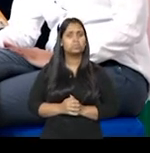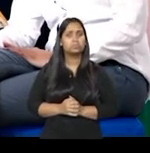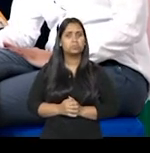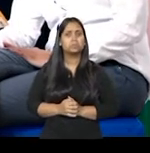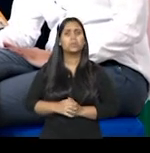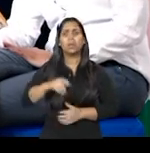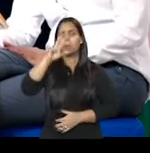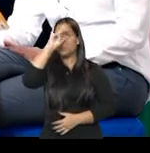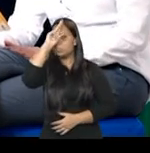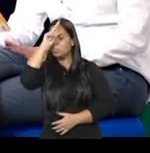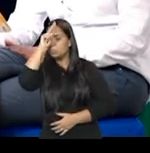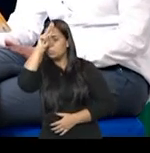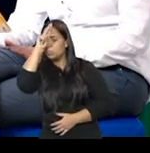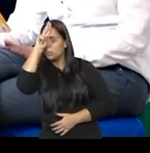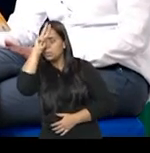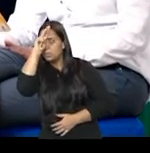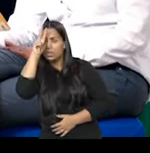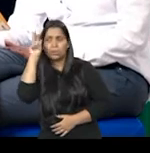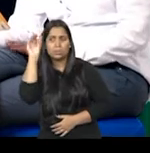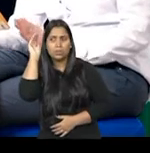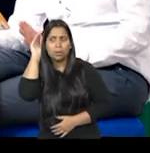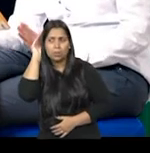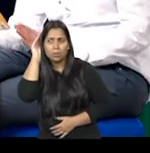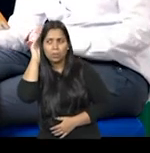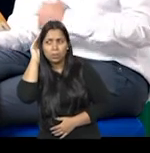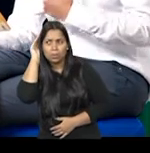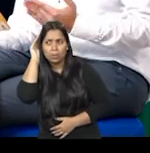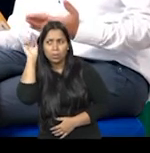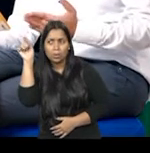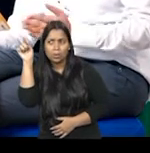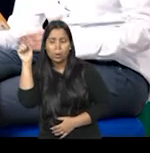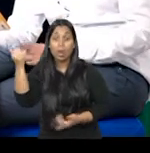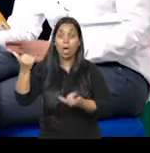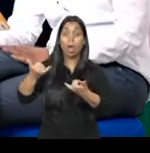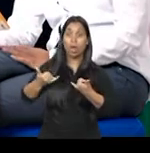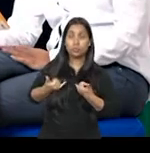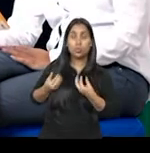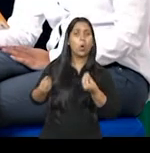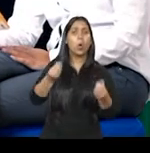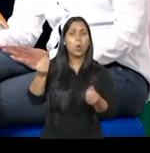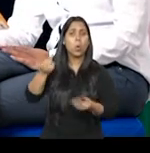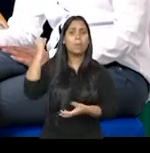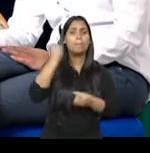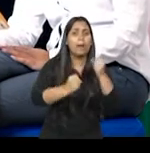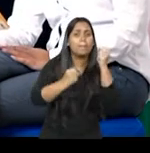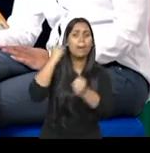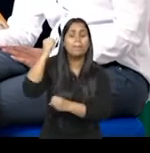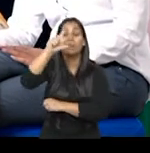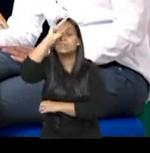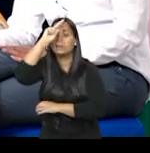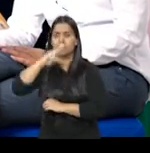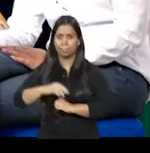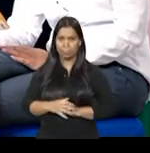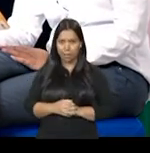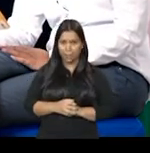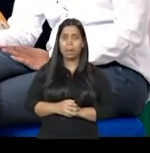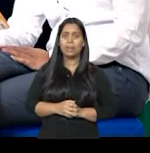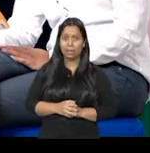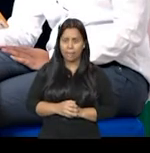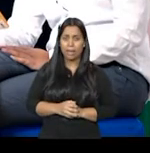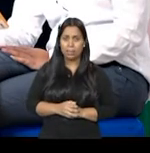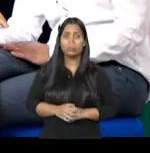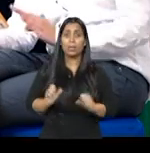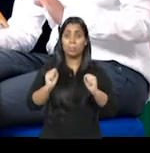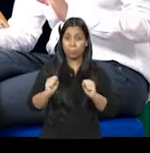de baratas, uma senhora ouviu-me, a queixa, deu-me a receita de como matá-las, que misturasse em